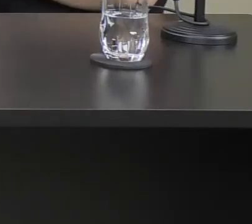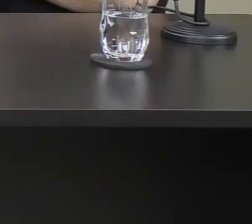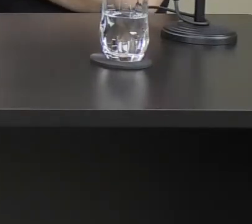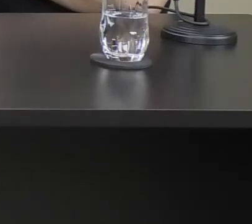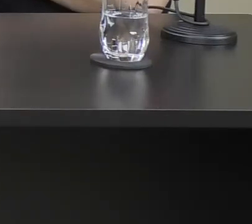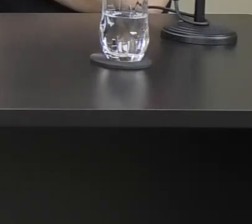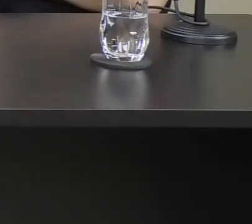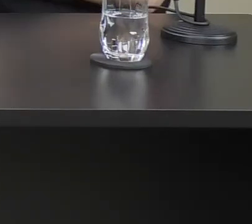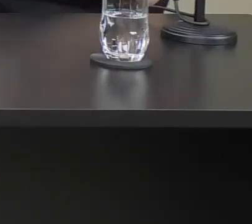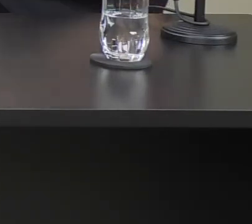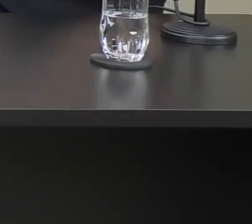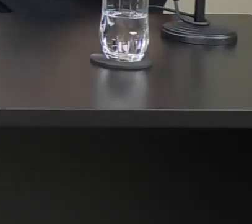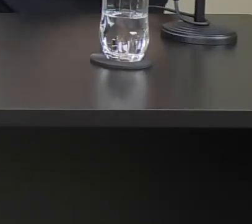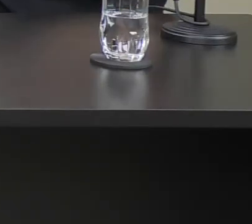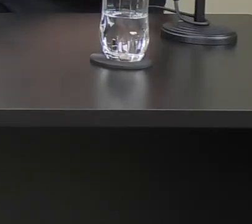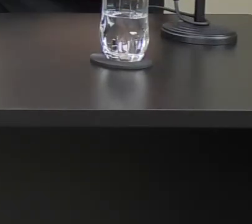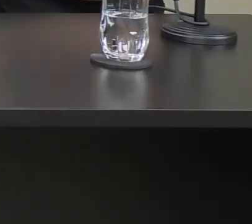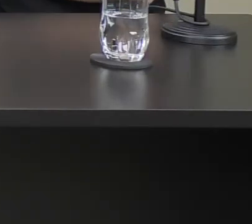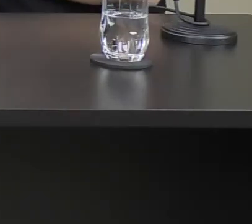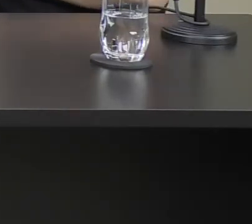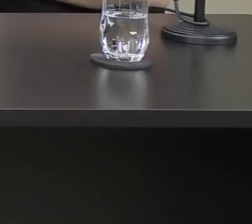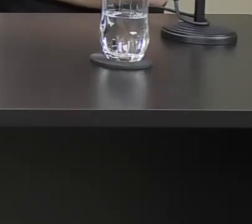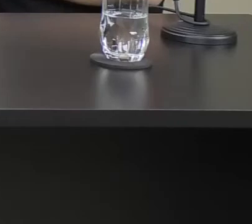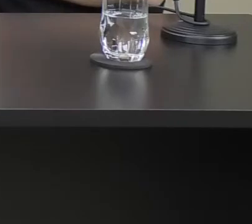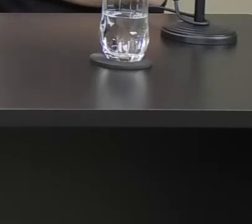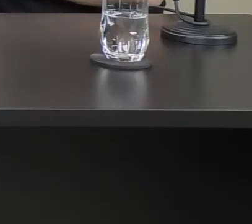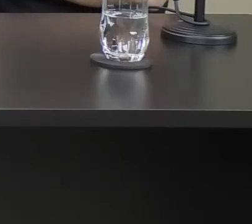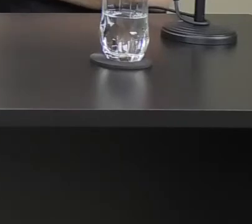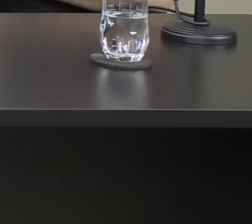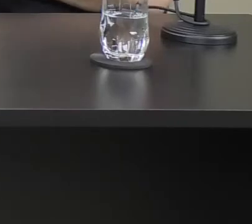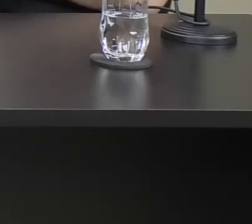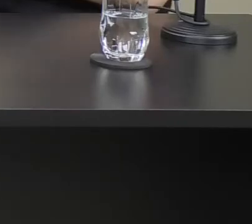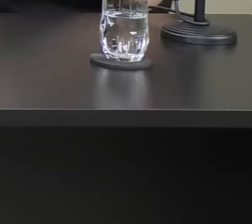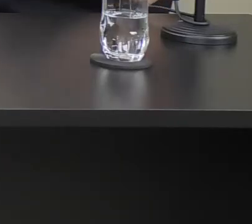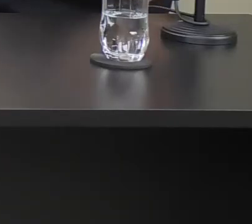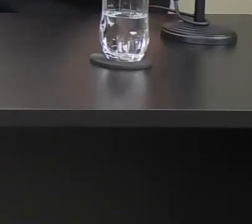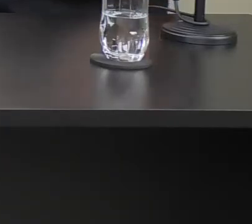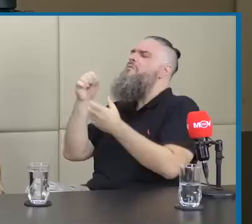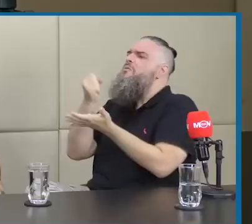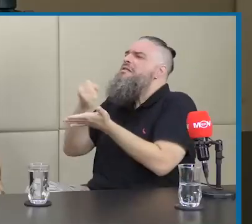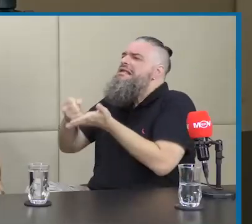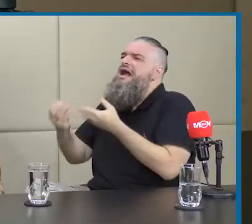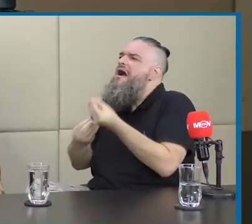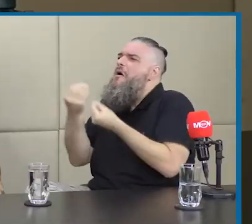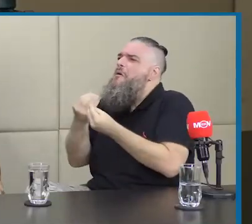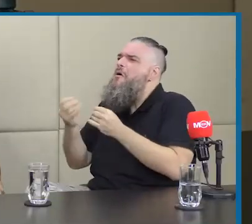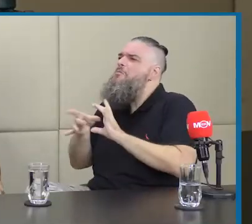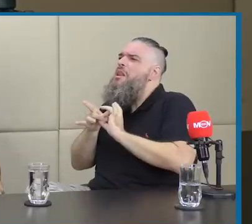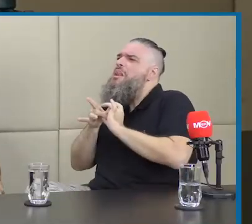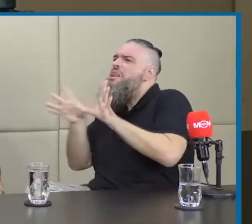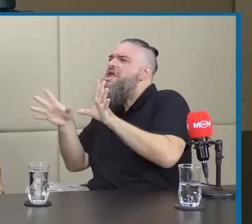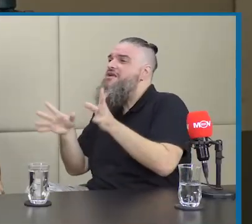dinheiro ser professor, ser intérprete? Você trabalha contratado, é freelancer, como é que funciona? Olha,